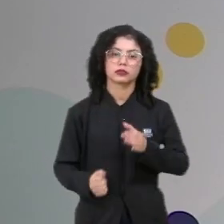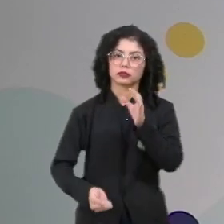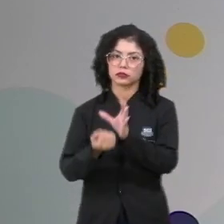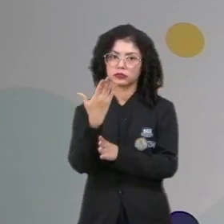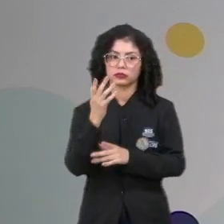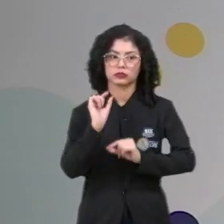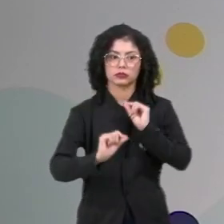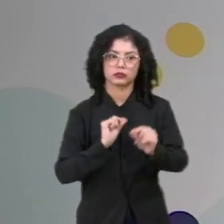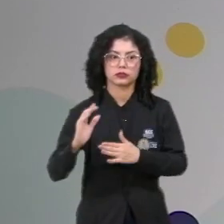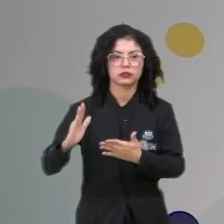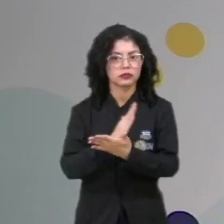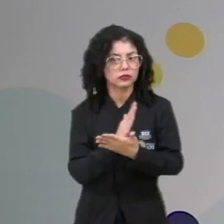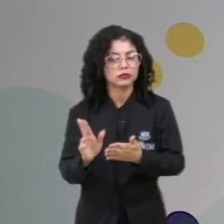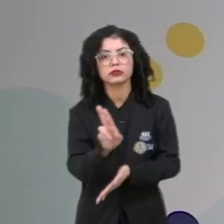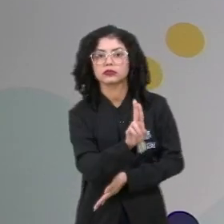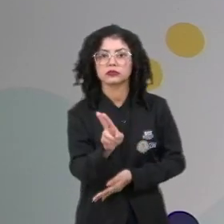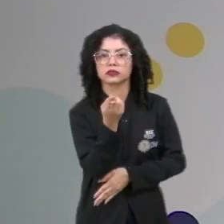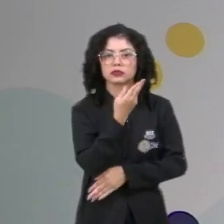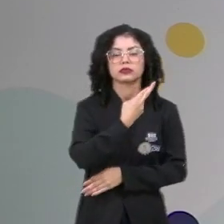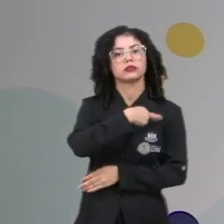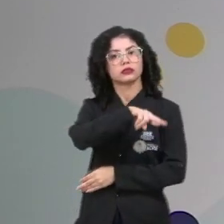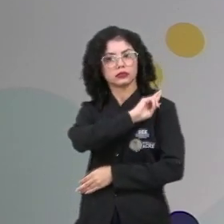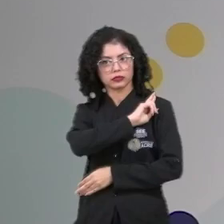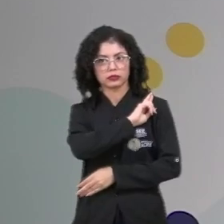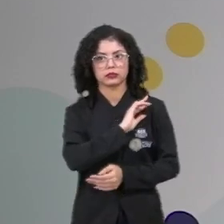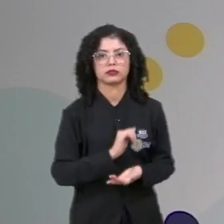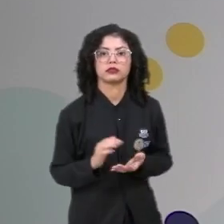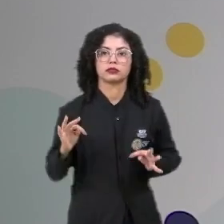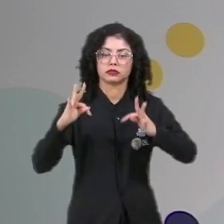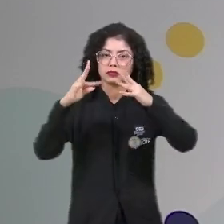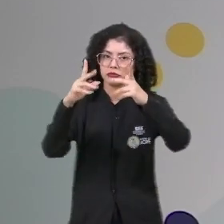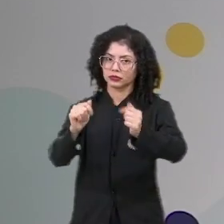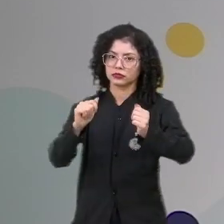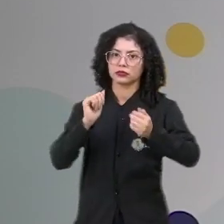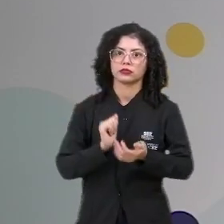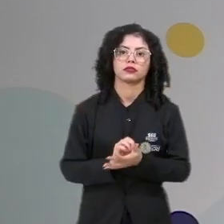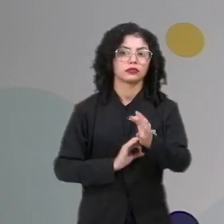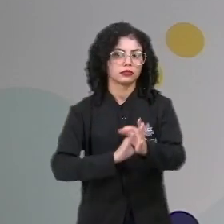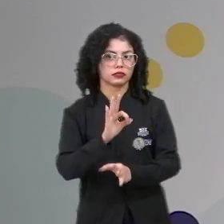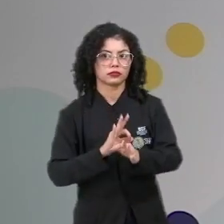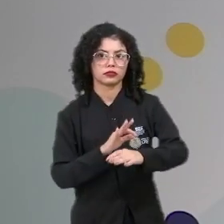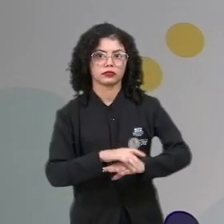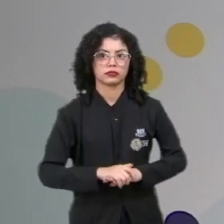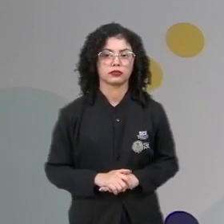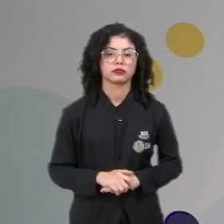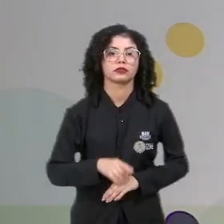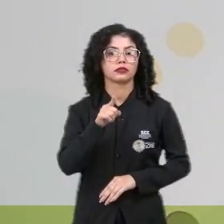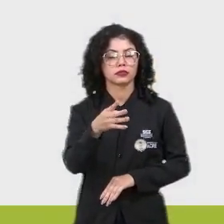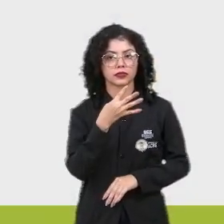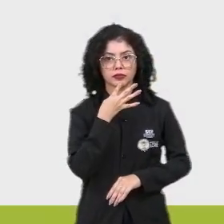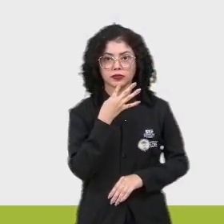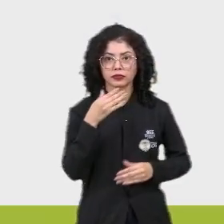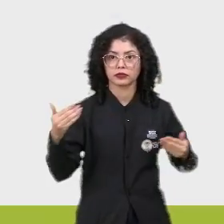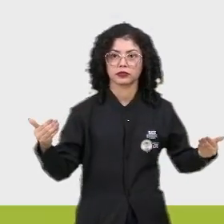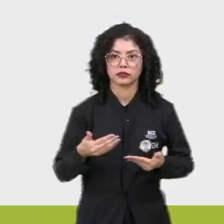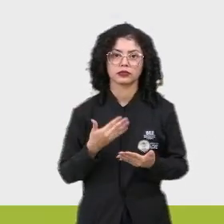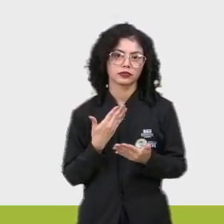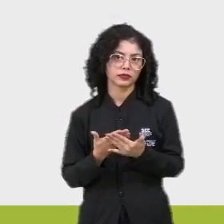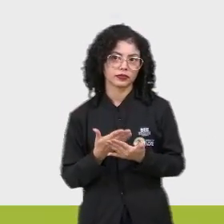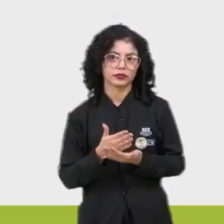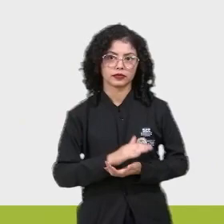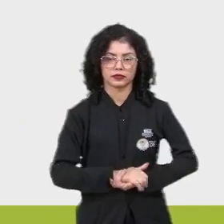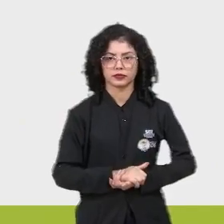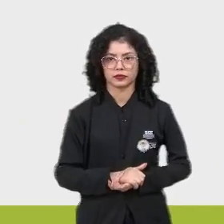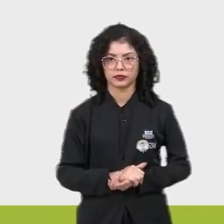surgiu aí alguns nomes responsáveis por toda essa organização. E é isso que nós vamos tratar na aula de